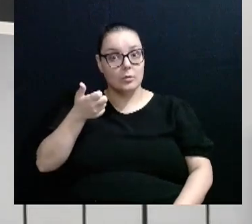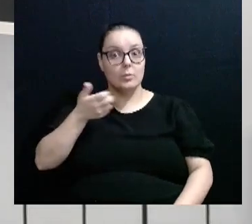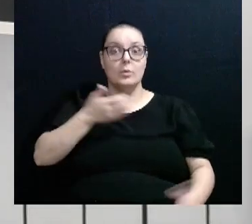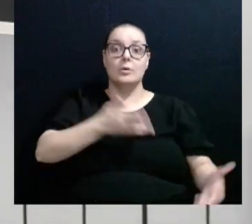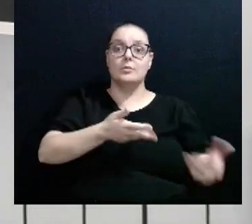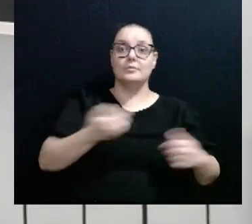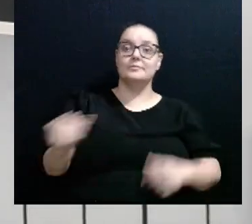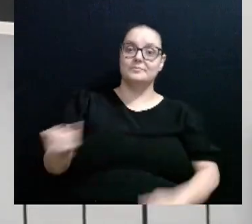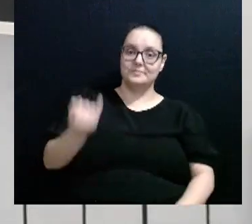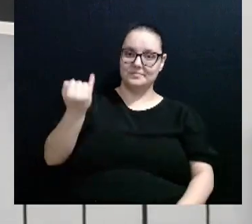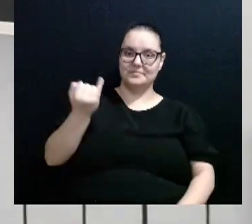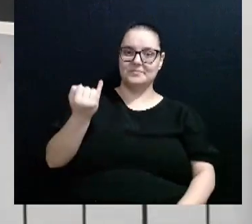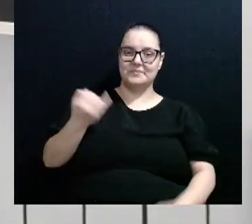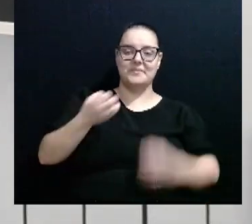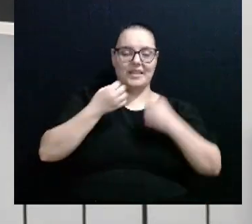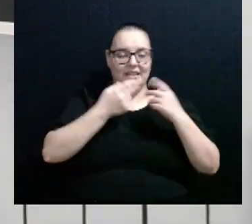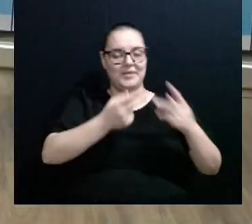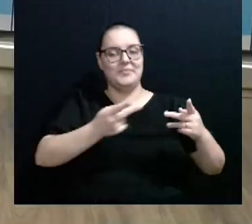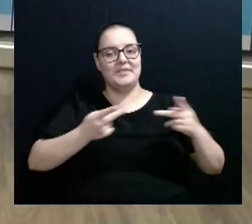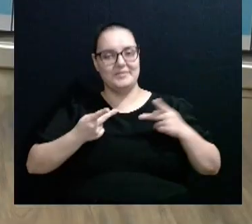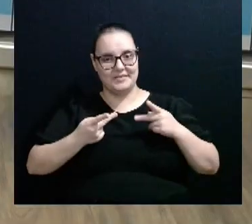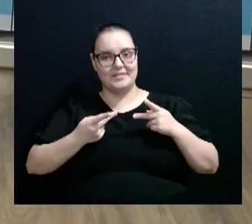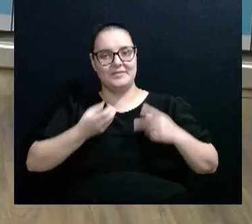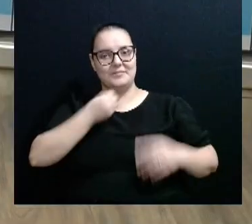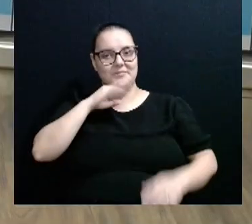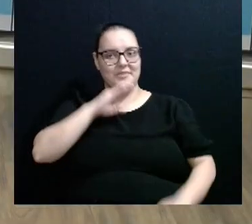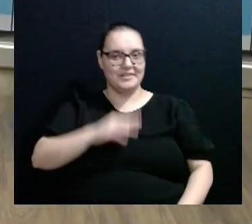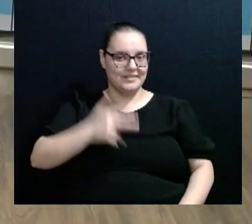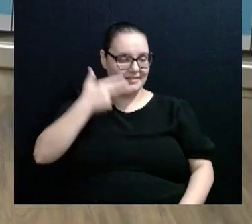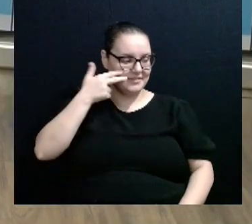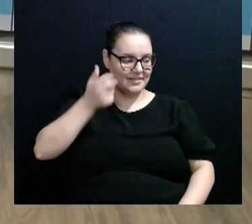então seja bem-vindo e boa tarde, Rafa.